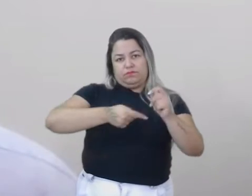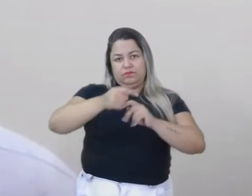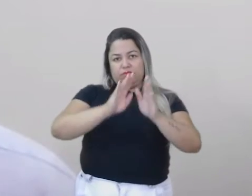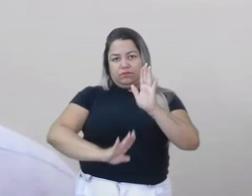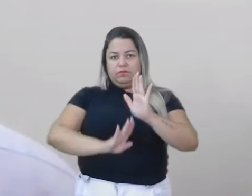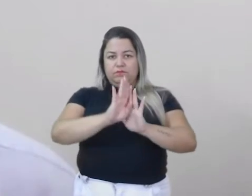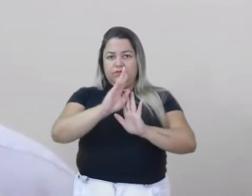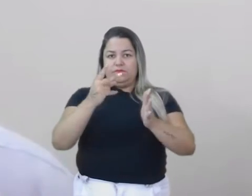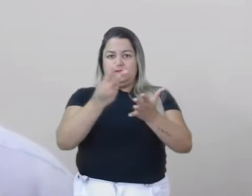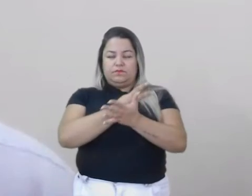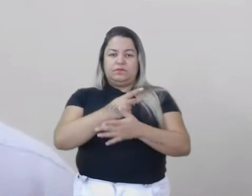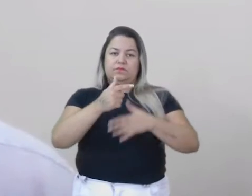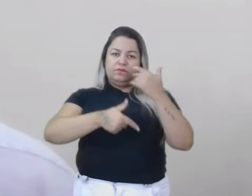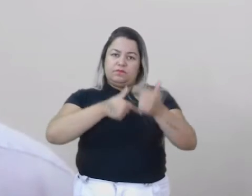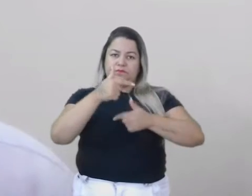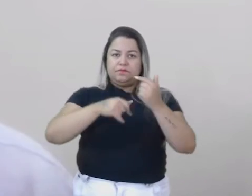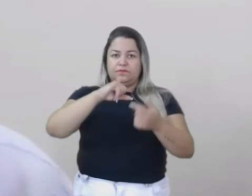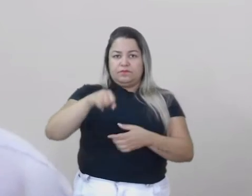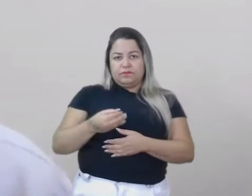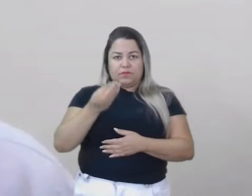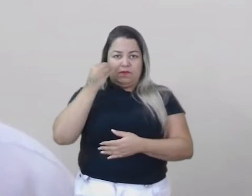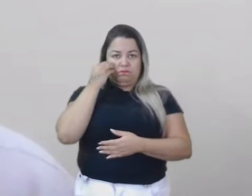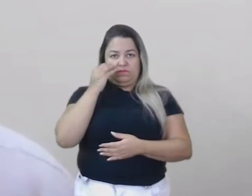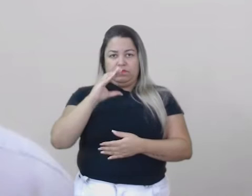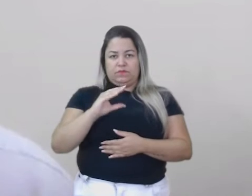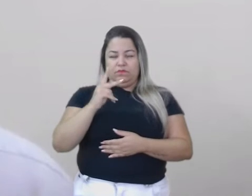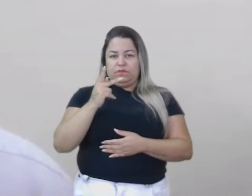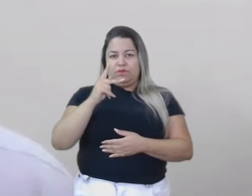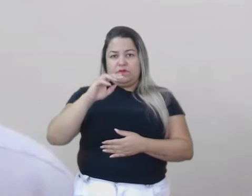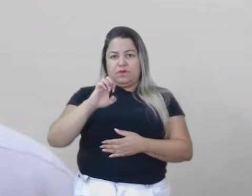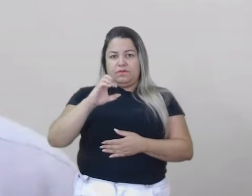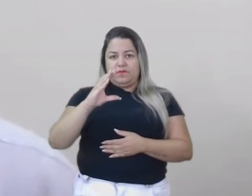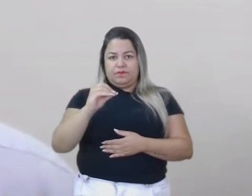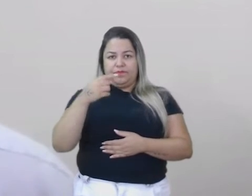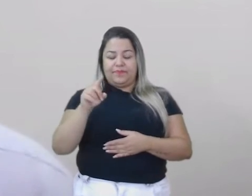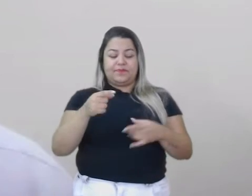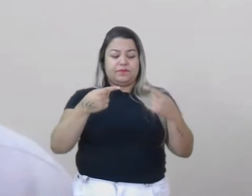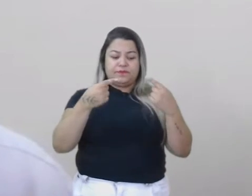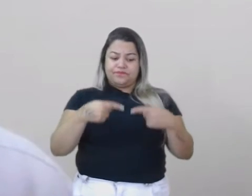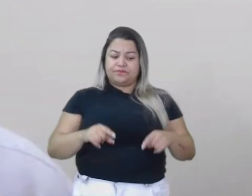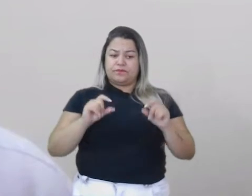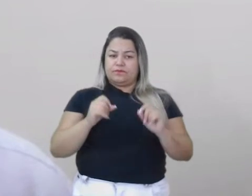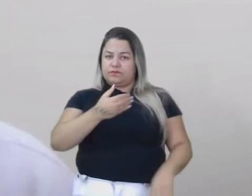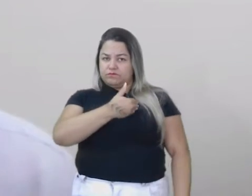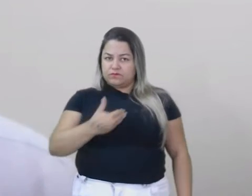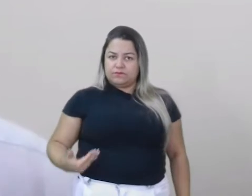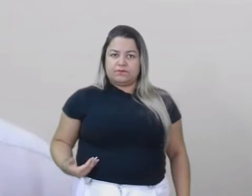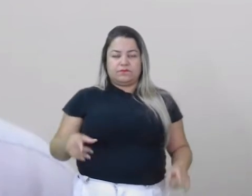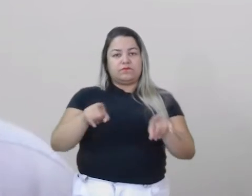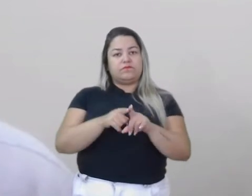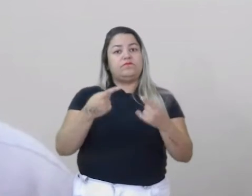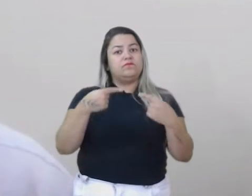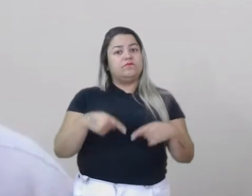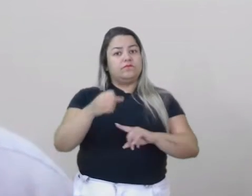economia crescendo, gerando oportunidade, gerando emprego no Brasil e em Chapecó, mas também as políticas públicas, mas